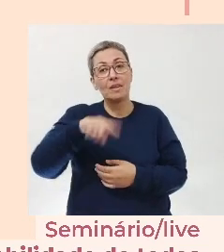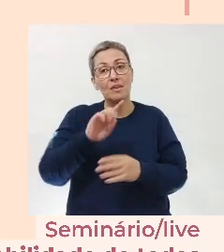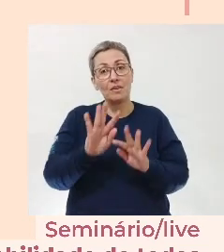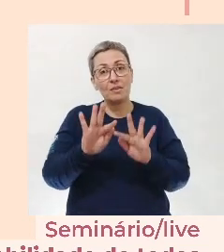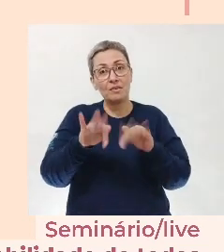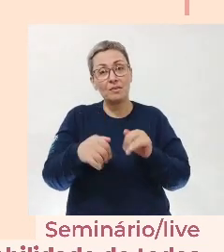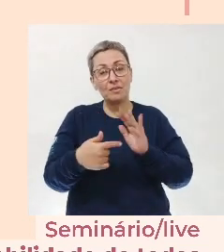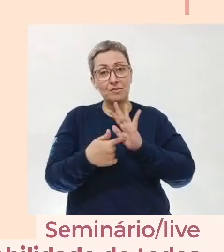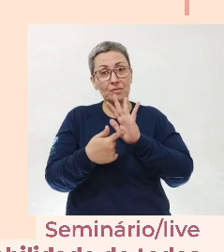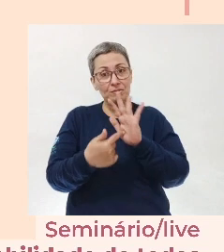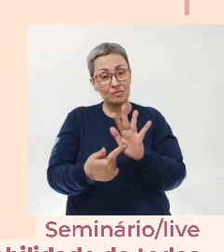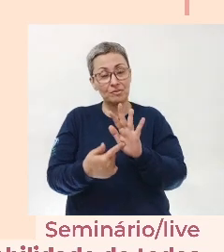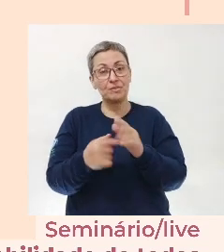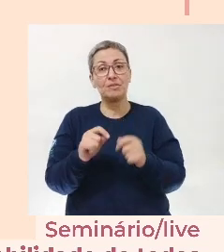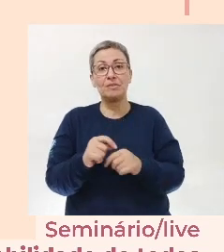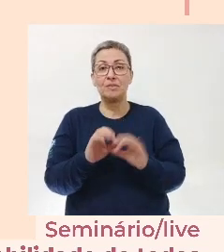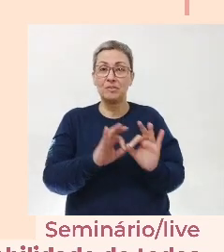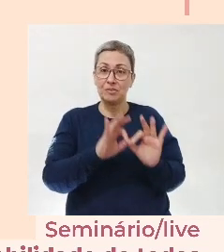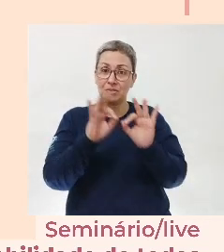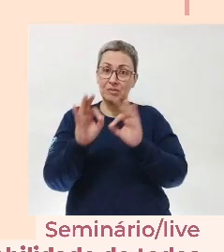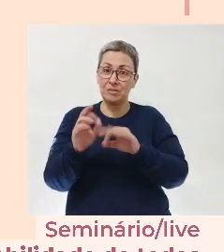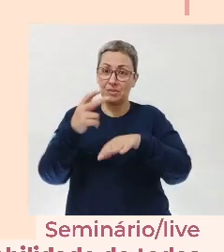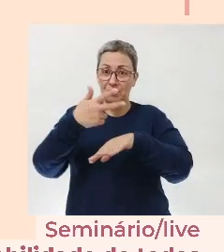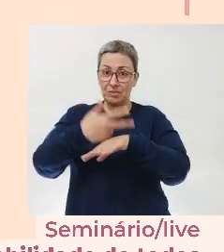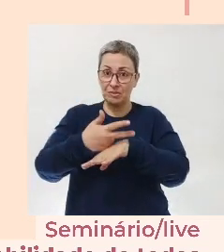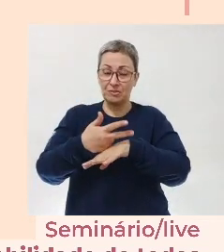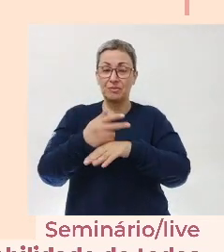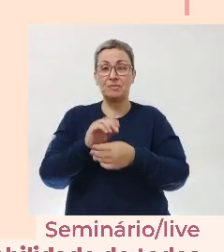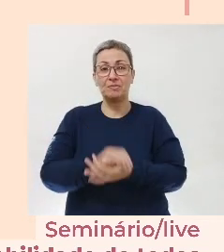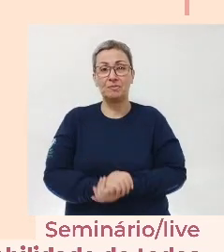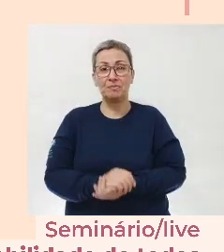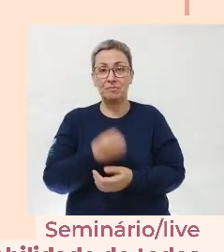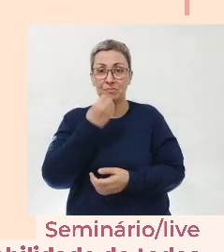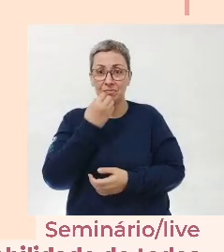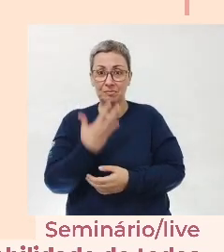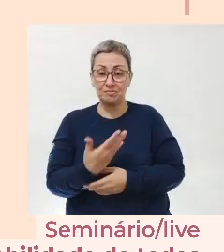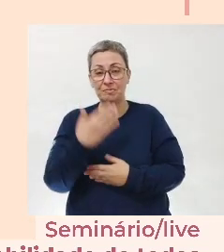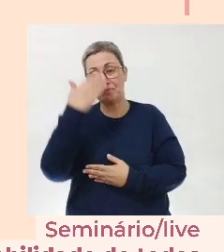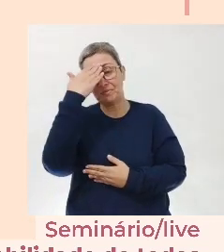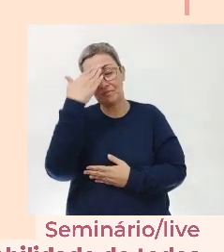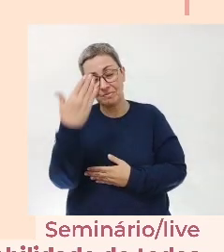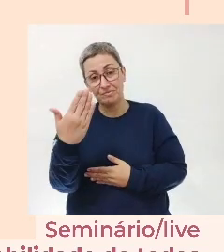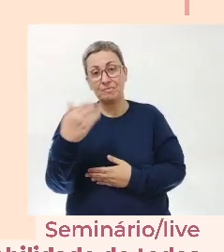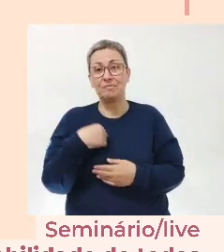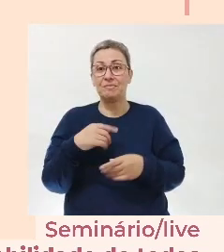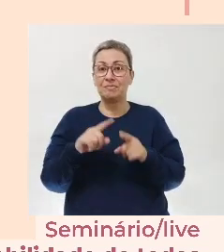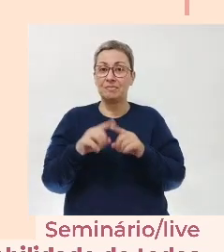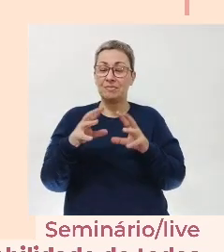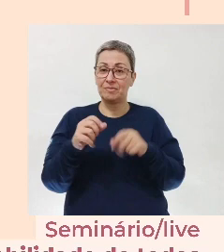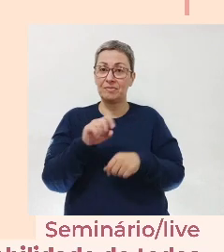transmitir isso para vocês. Peço que vocês terminem a apresentação assistindo